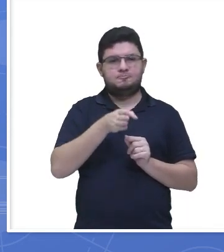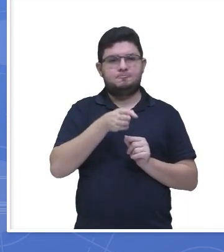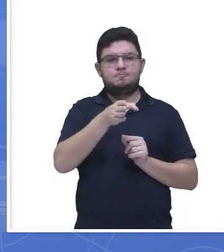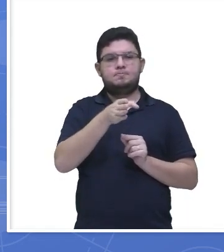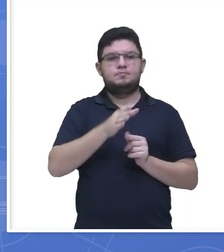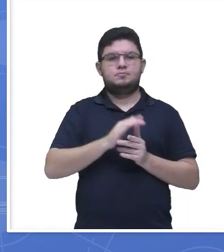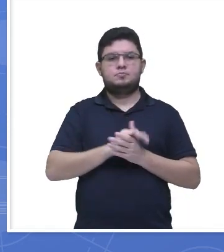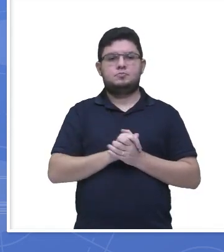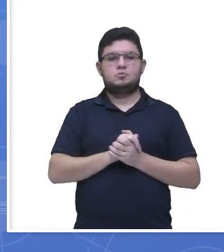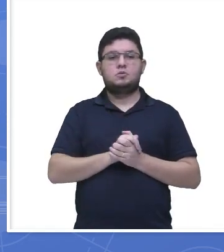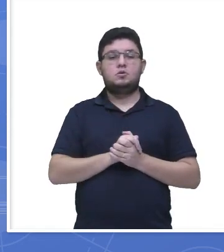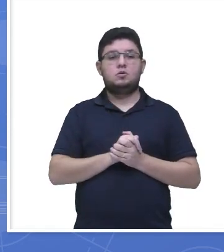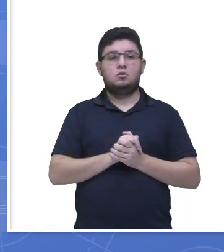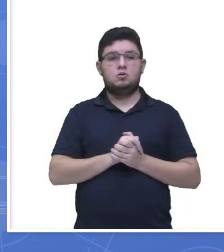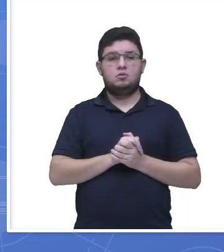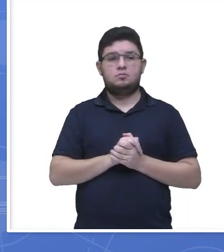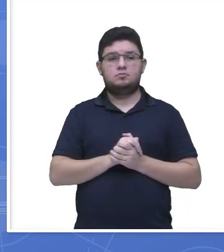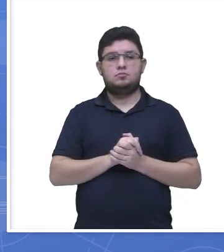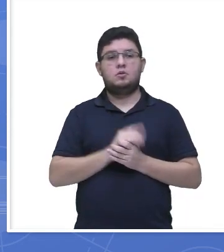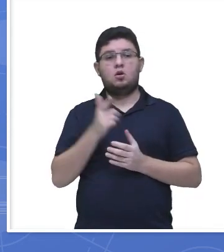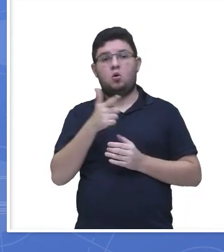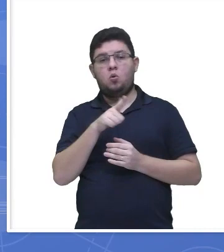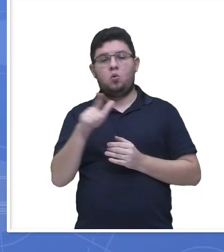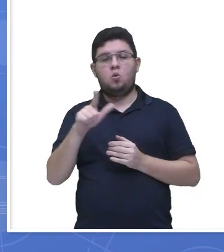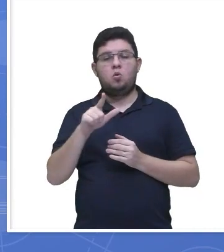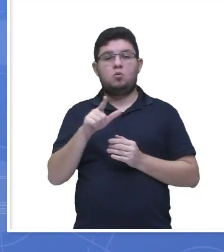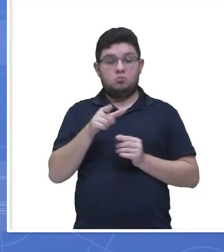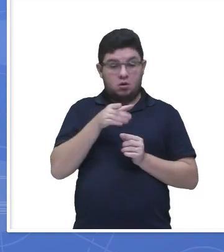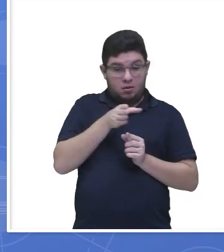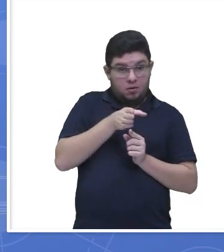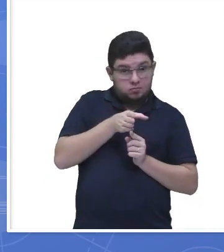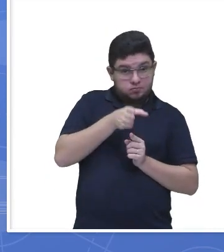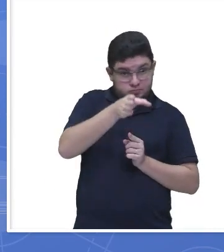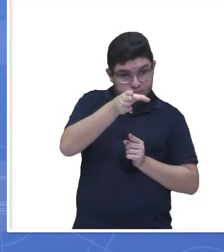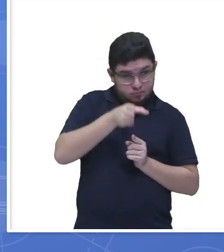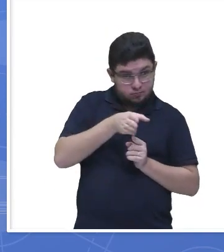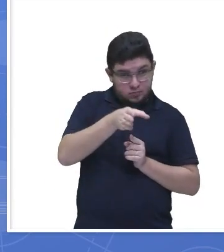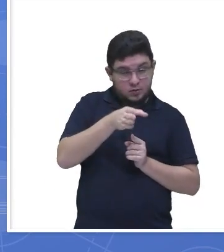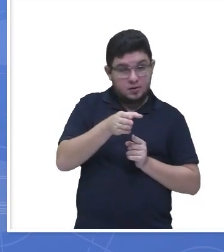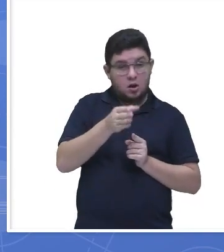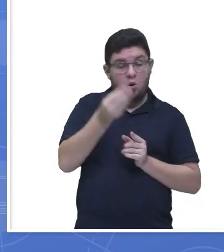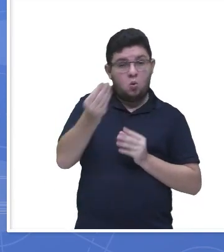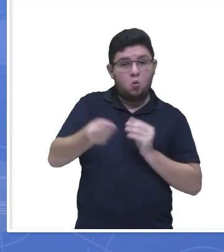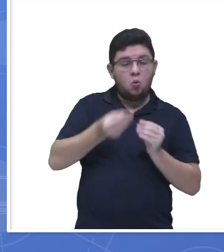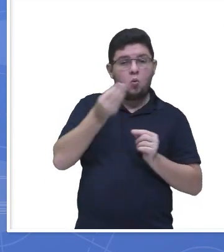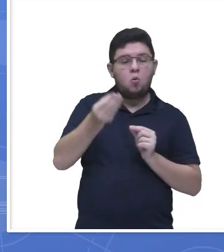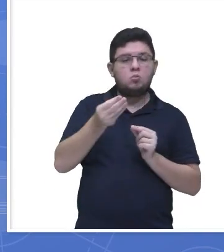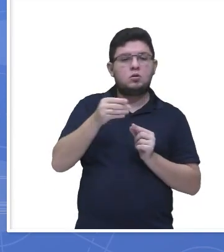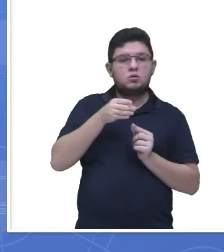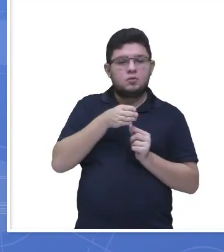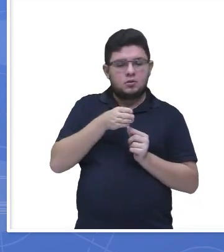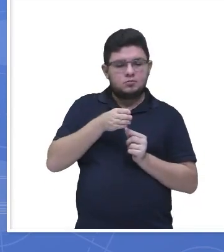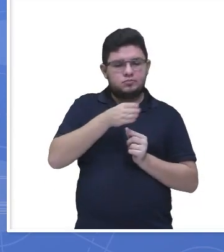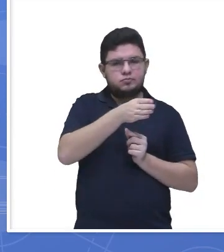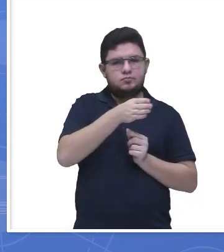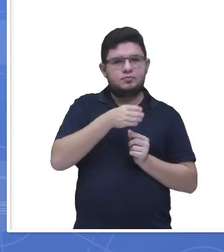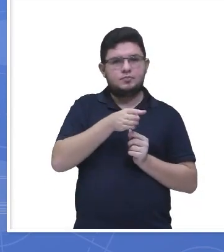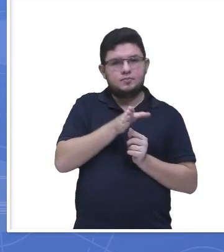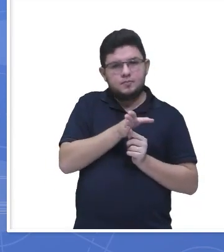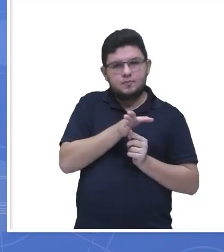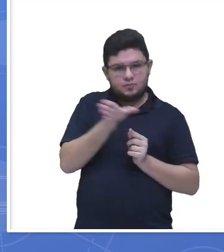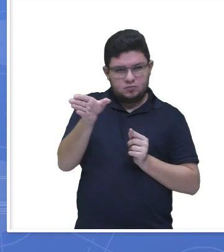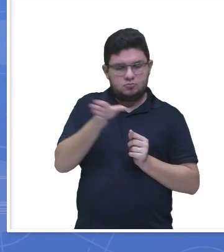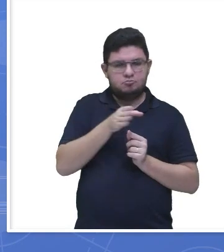até andar 2 casas. E para tomar a peça adversária, ele pega em diagonal. Então, já está saindo do que nós